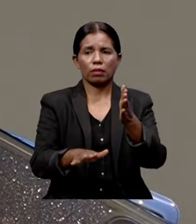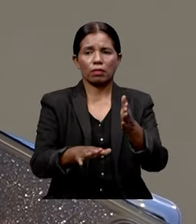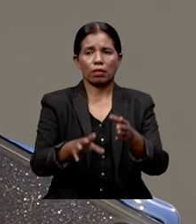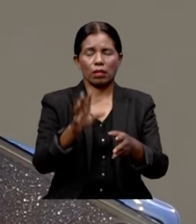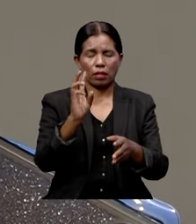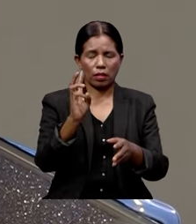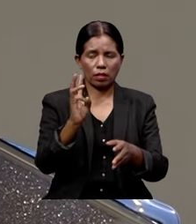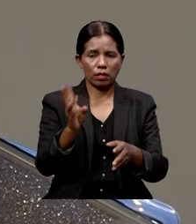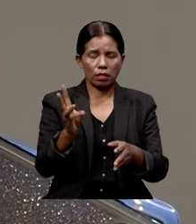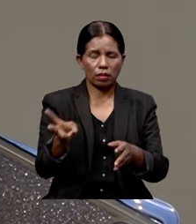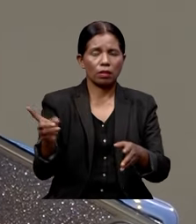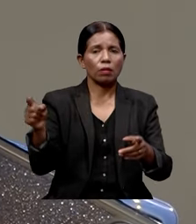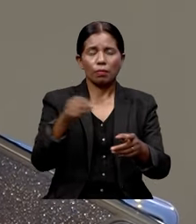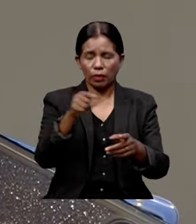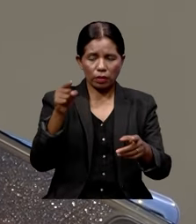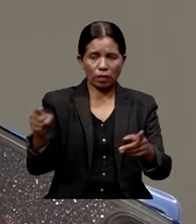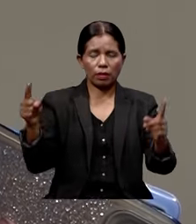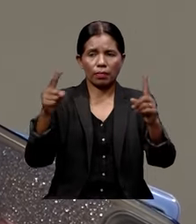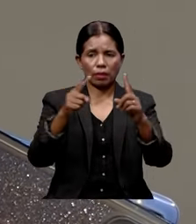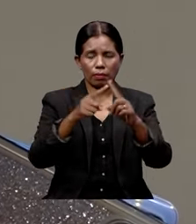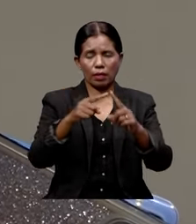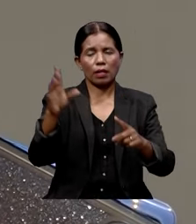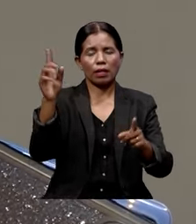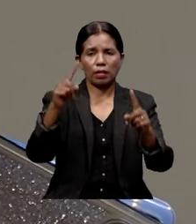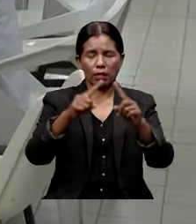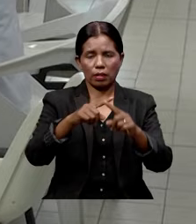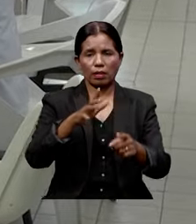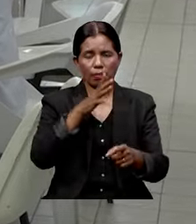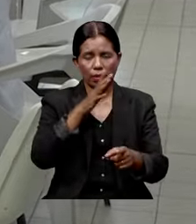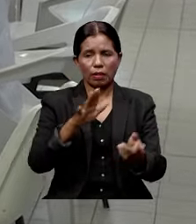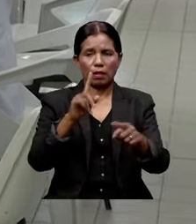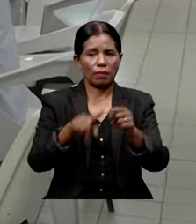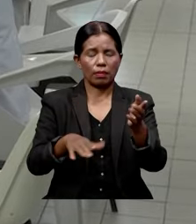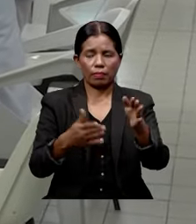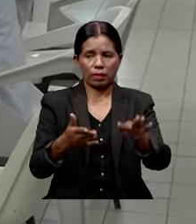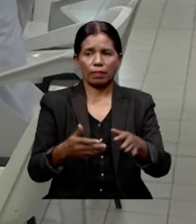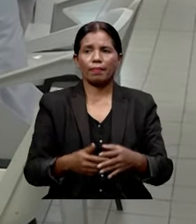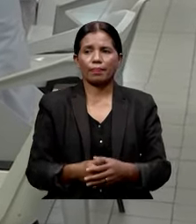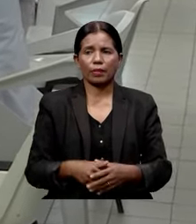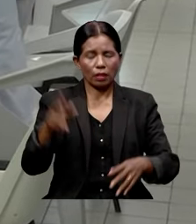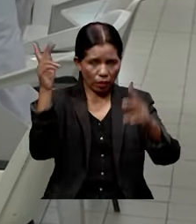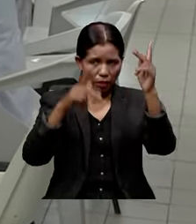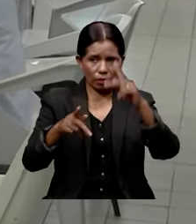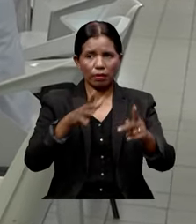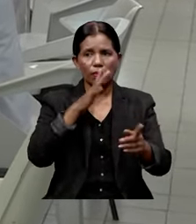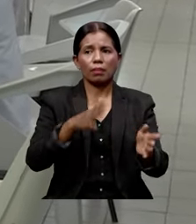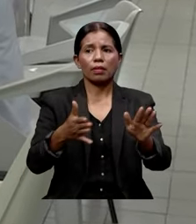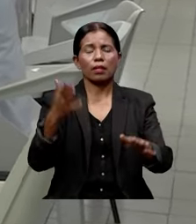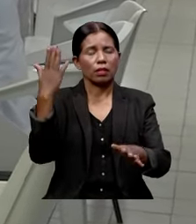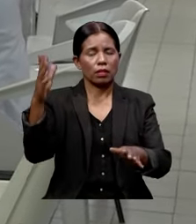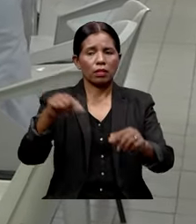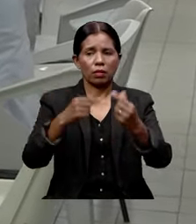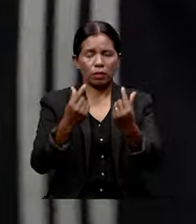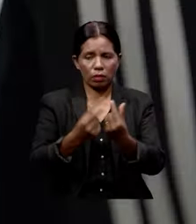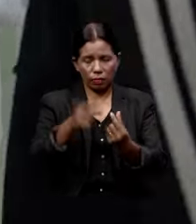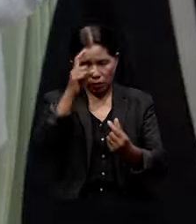70% ba 70 ba iha ina ba iha ina. Alende ne tuir daru sustinang riuro ro nulu kaju inan mate ne akontese ba grupu ho